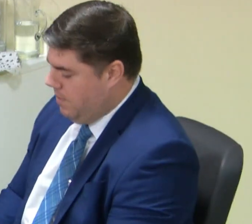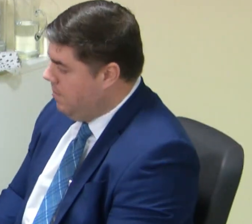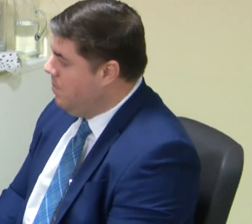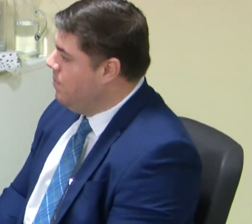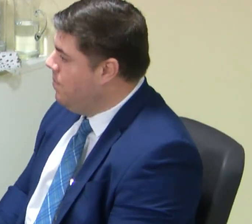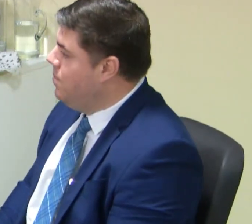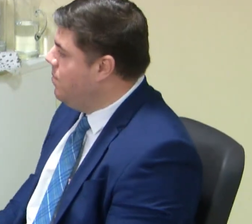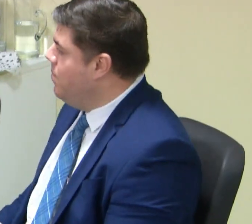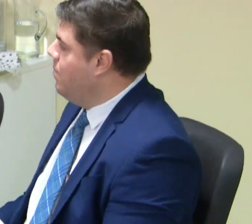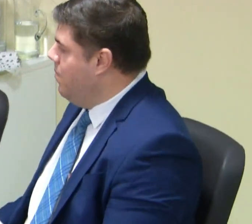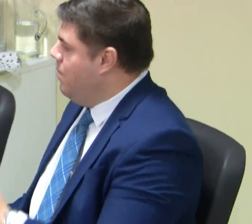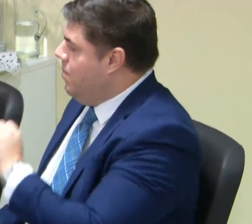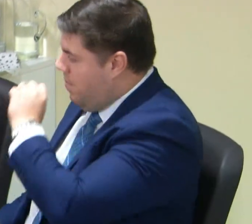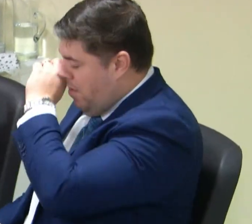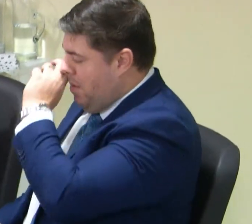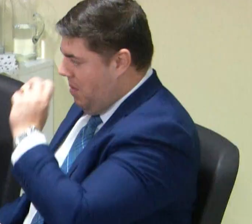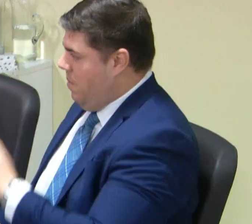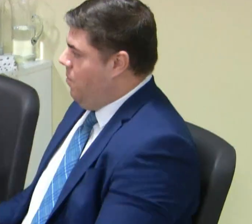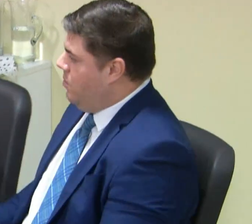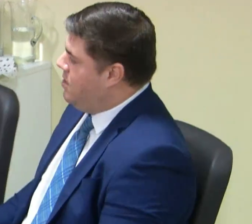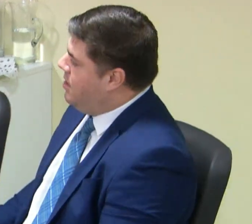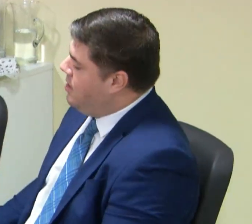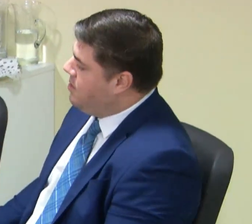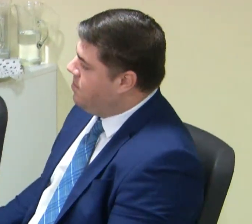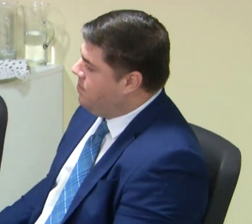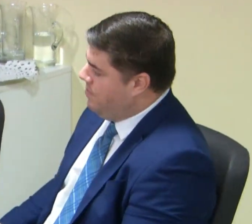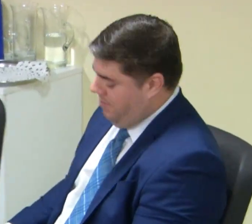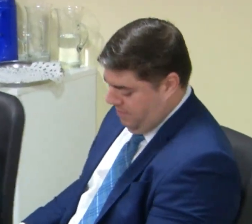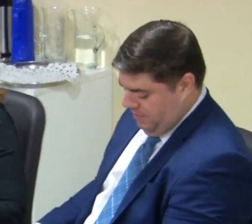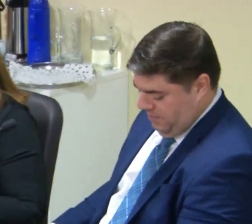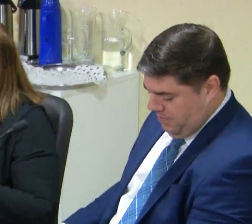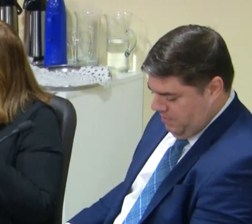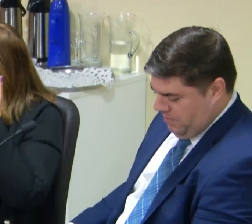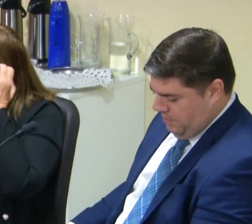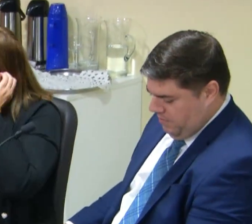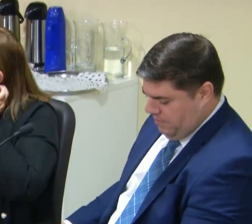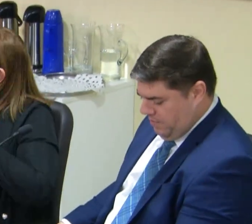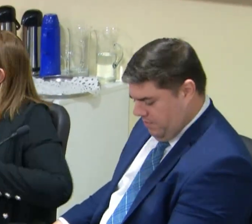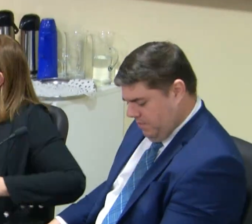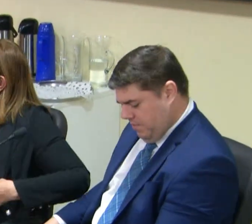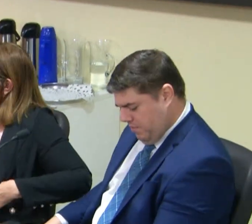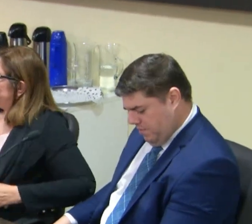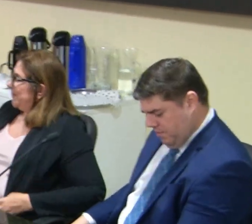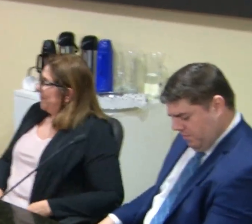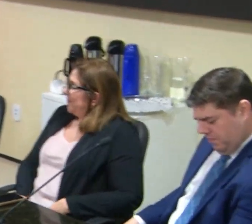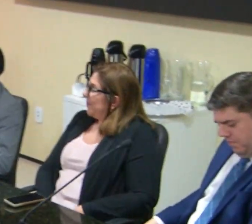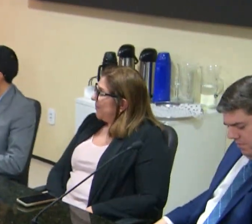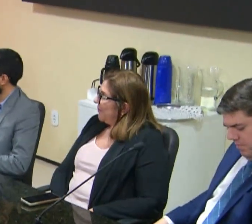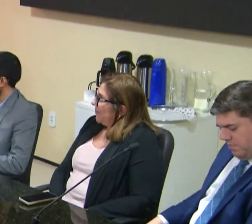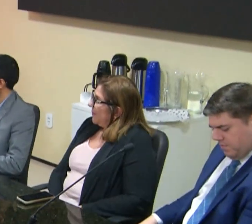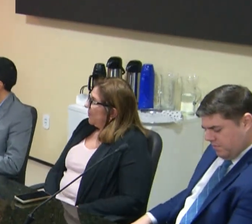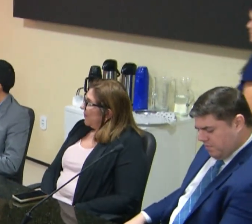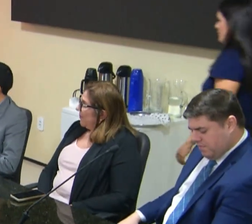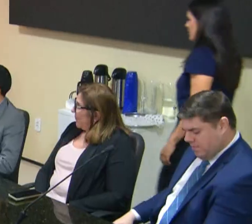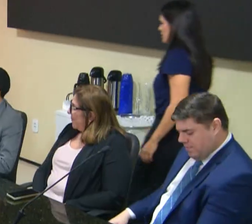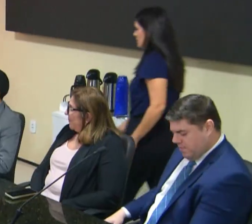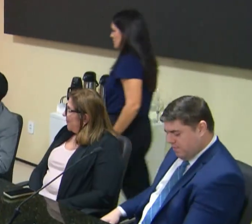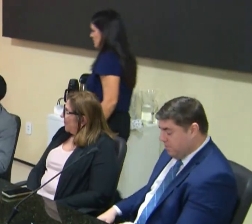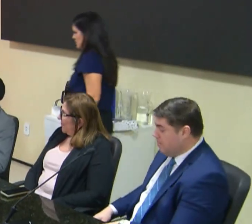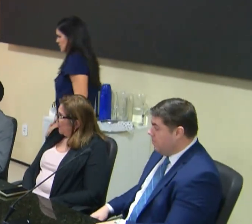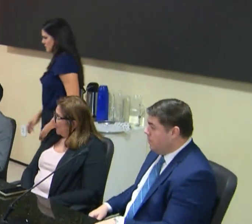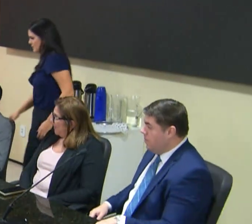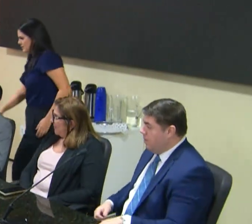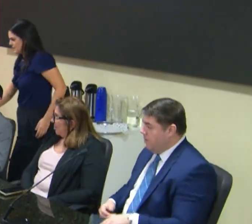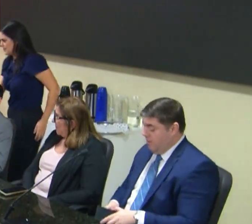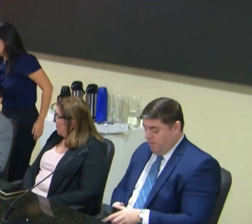Doutor Hugo, o reconhecimento de nós todos, viu? Bom, eu gostaria agora de abrir aqui a palavra para se quiserem fazer alguma